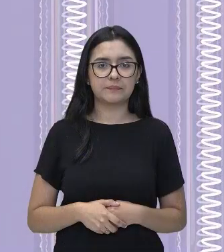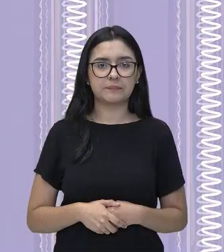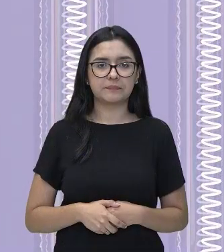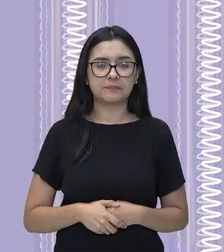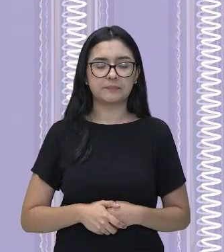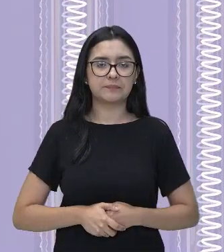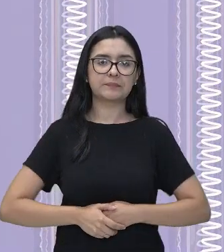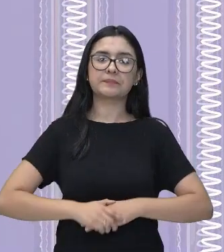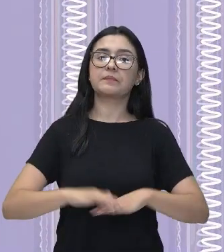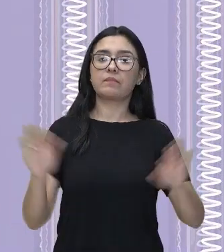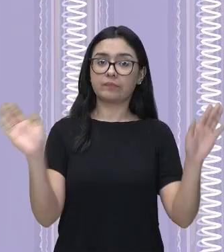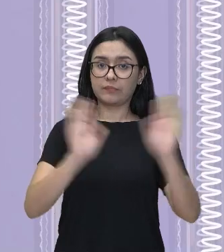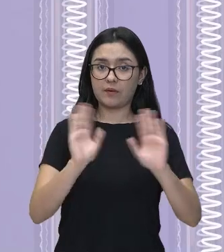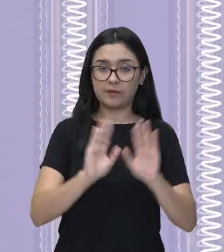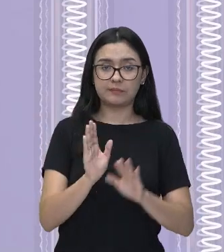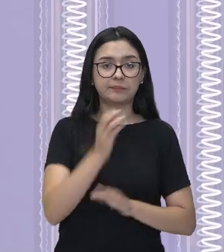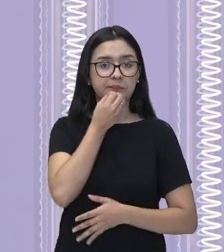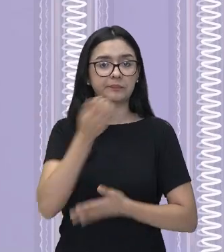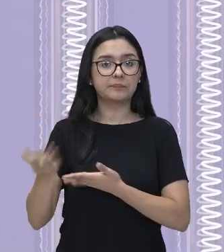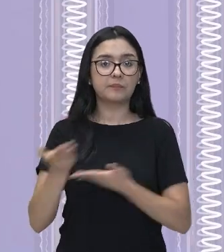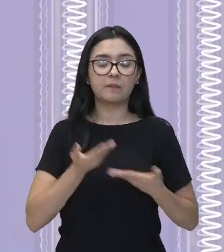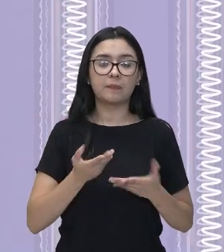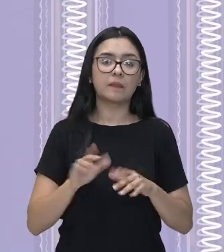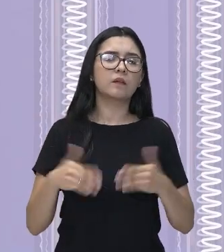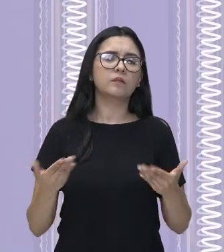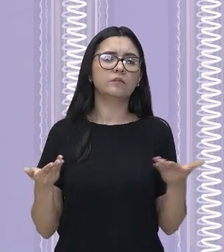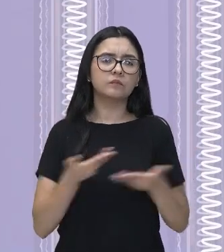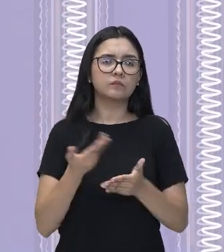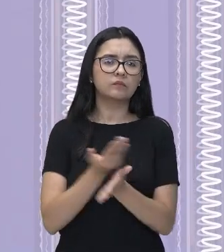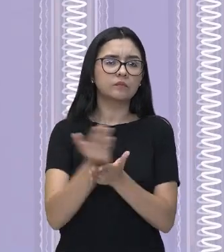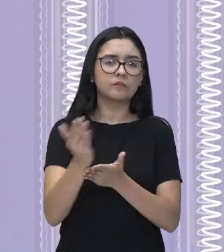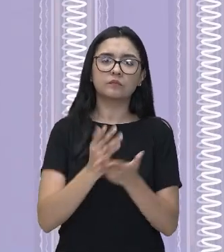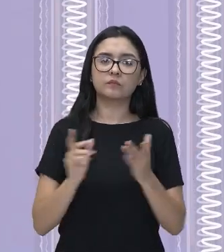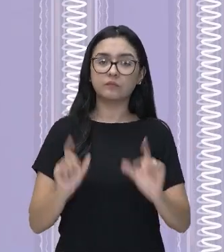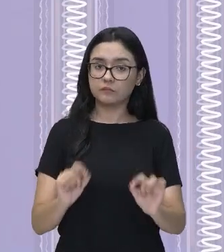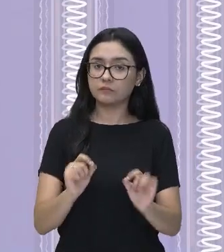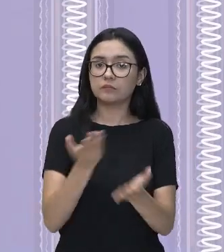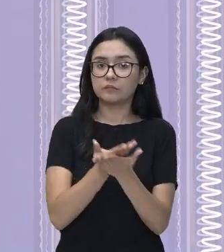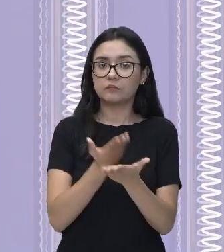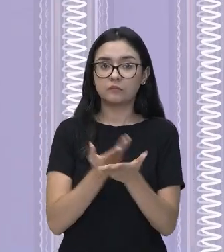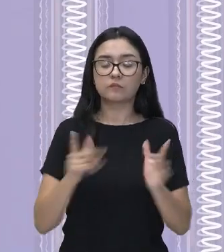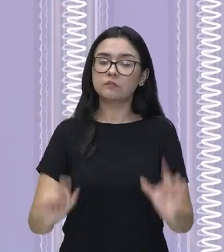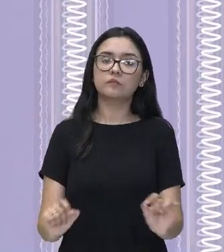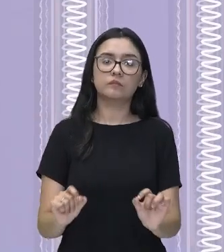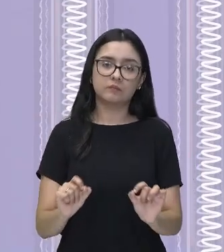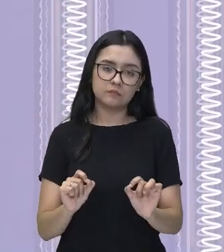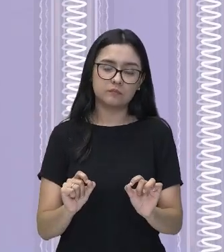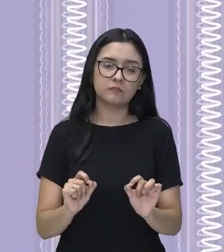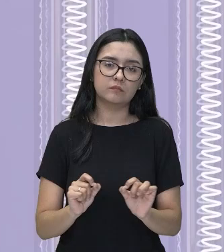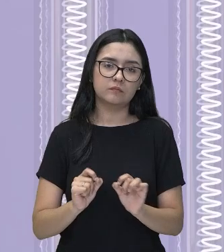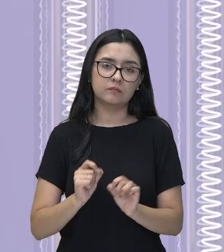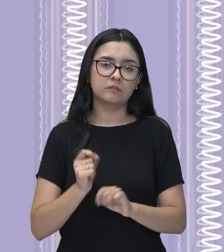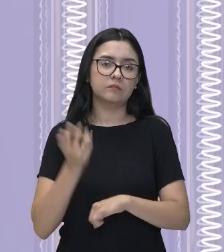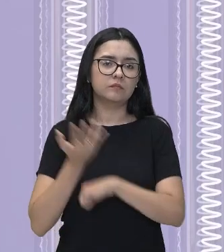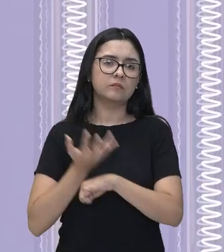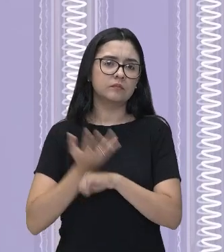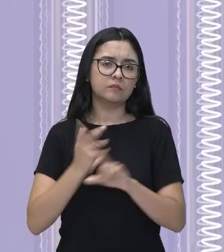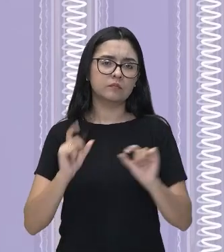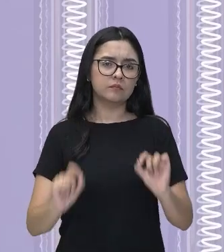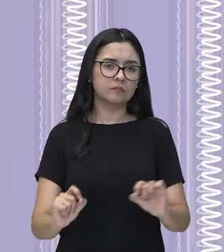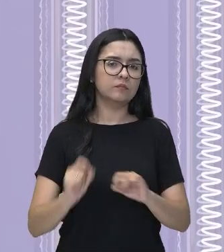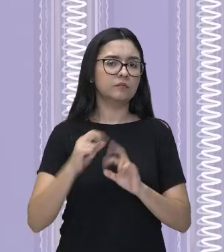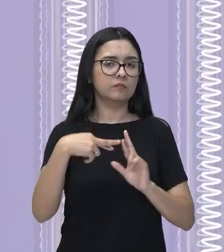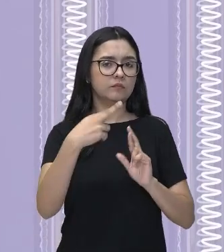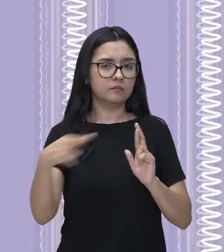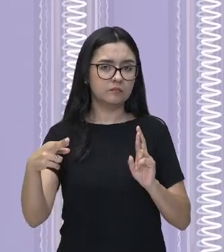Olá, alunos, sejam bem-vindos e vamos dar início à nossa aula de ensino